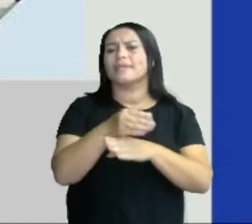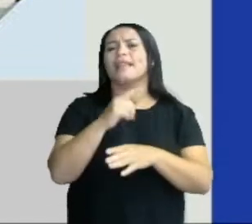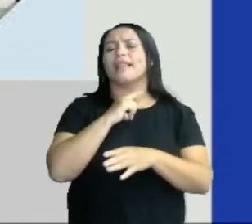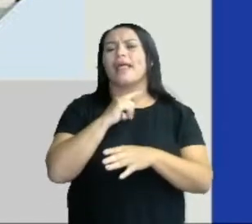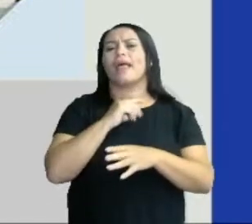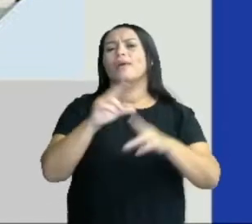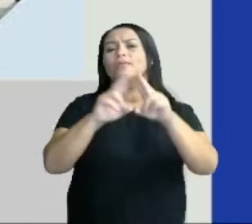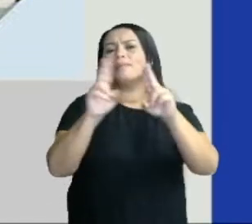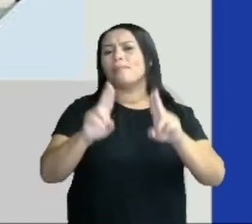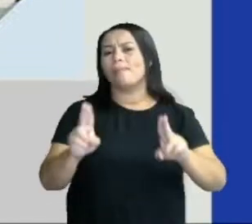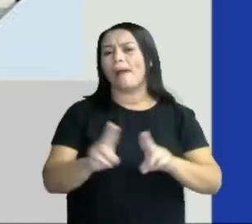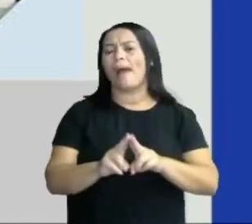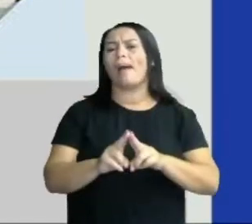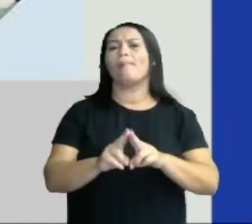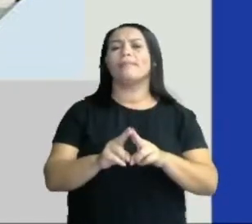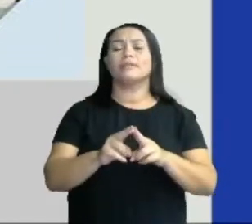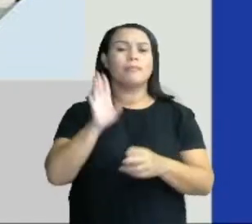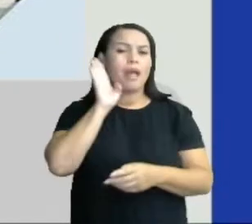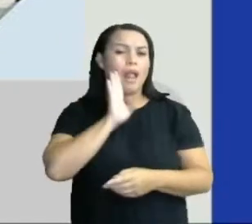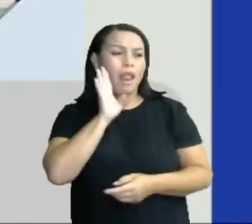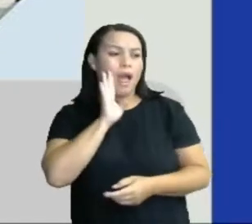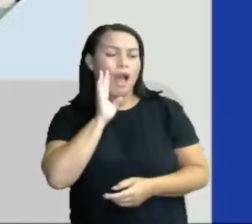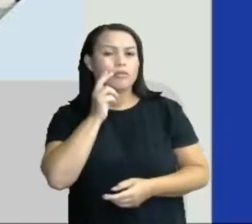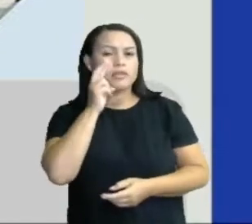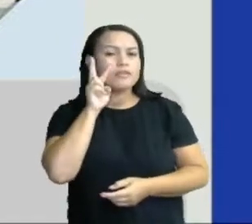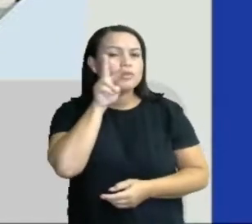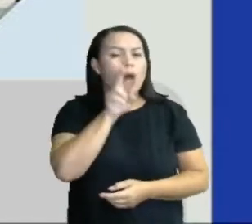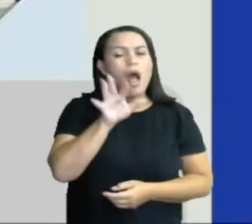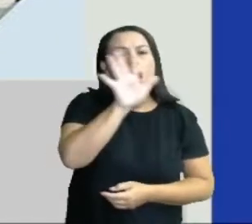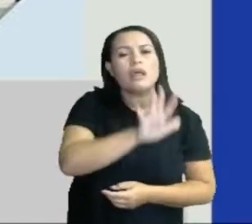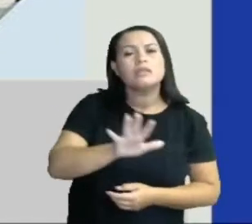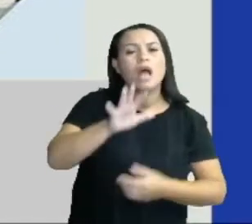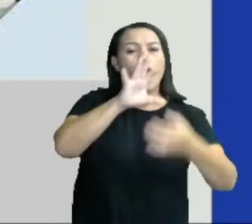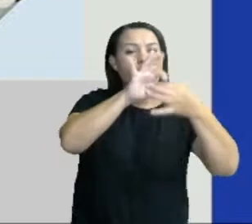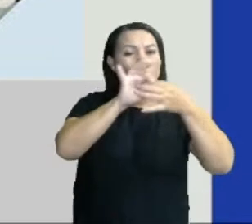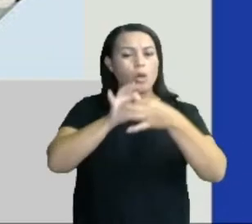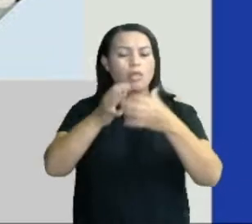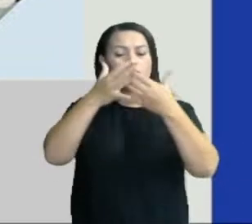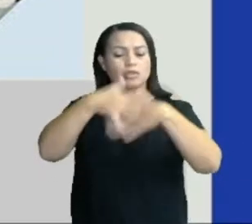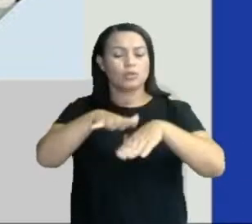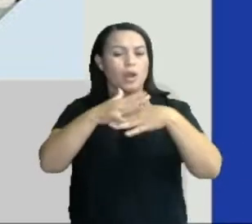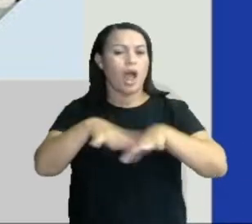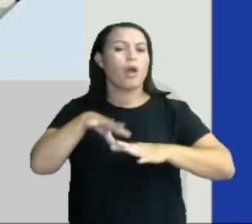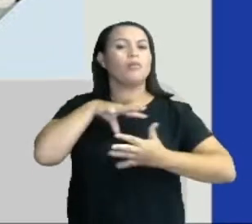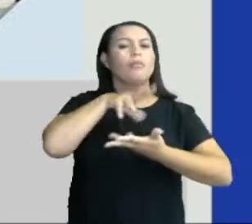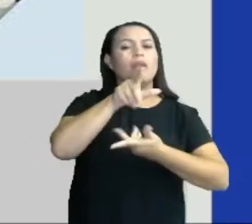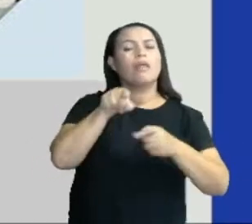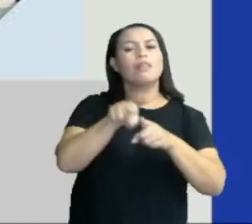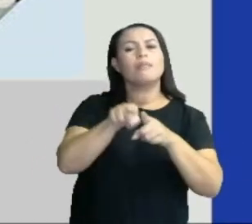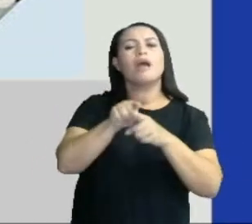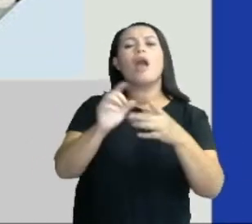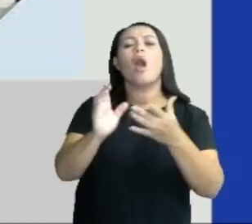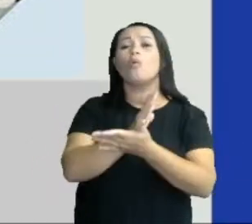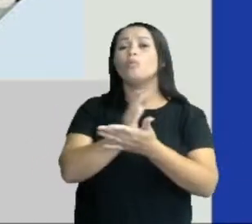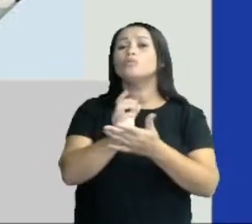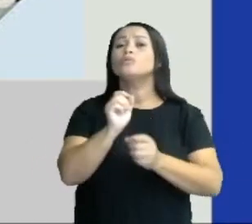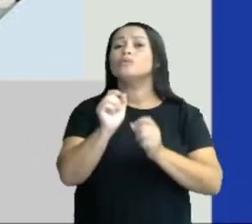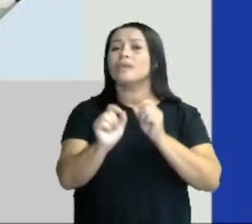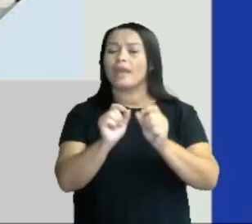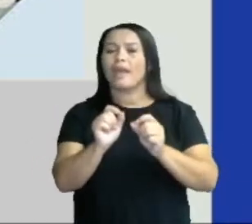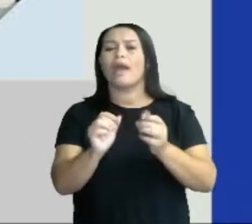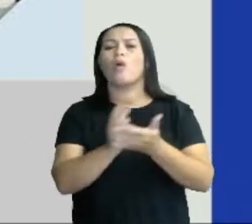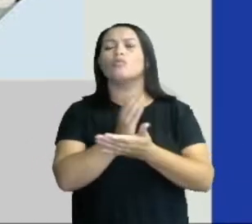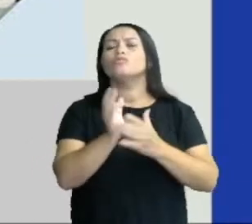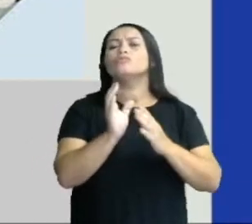né, visualizar coisas tanto relacionadas ao contexto natural, né, do nosso planeta, ou mesmo aspectos econômicos,